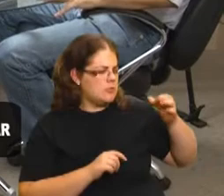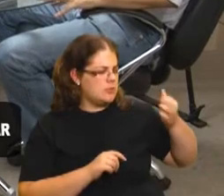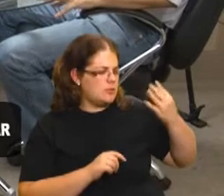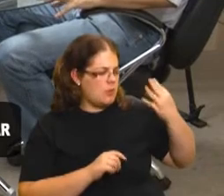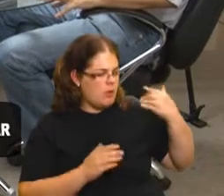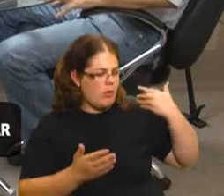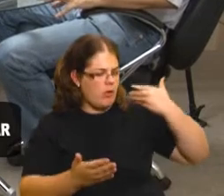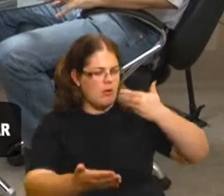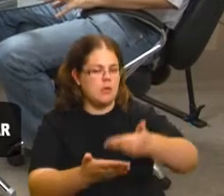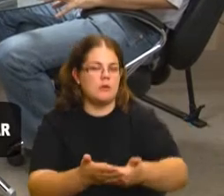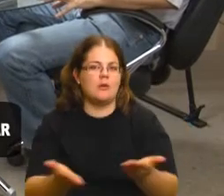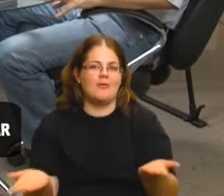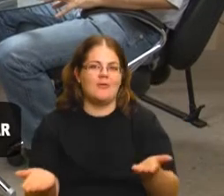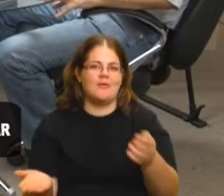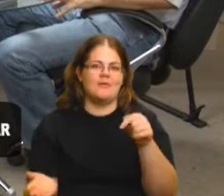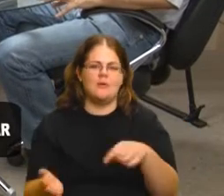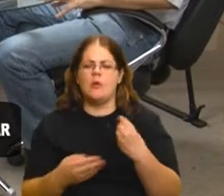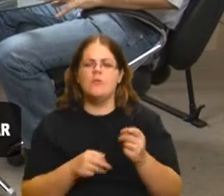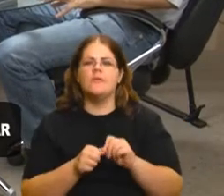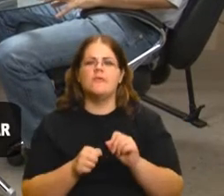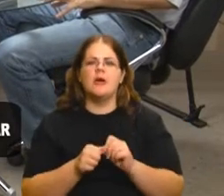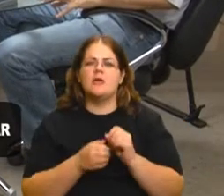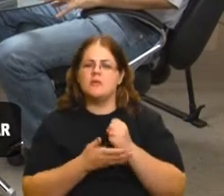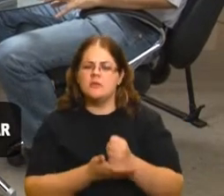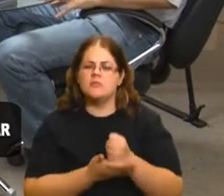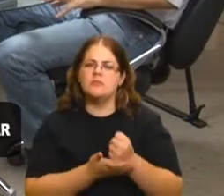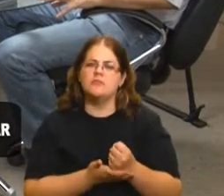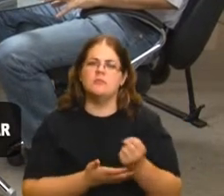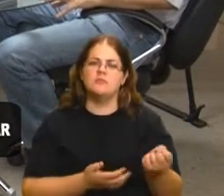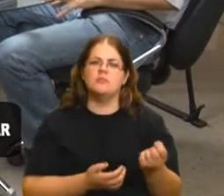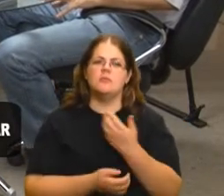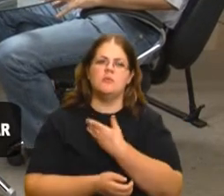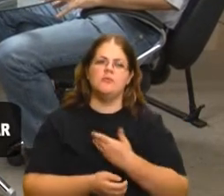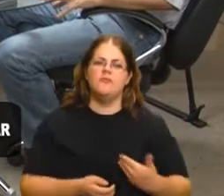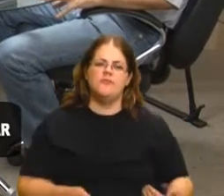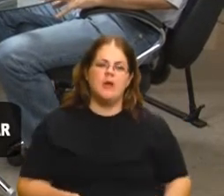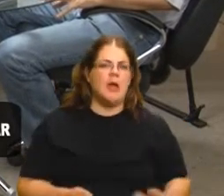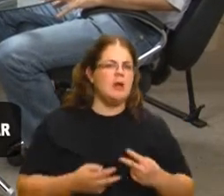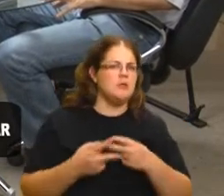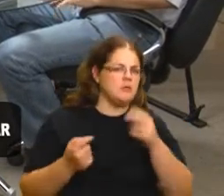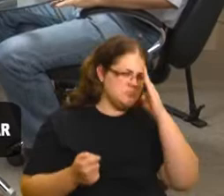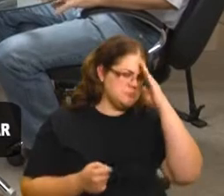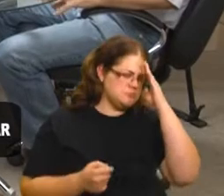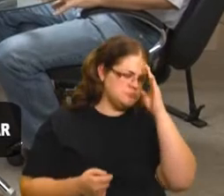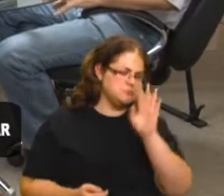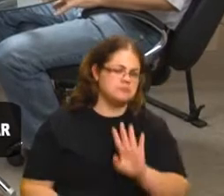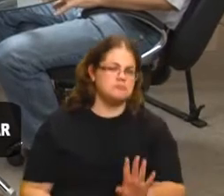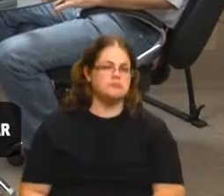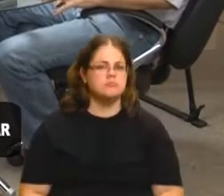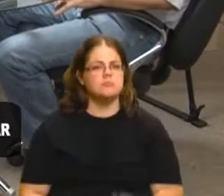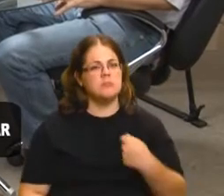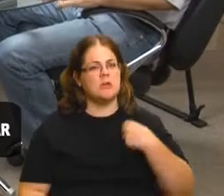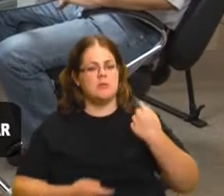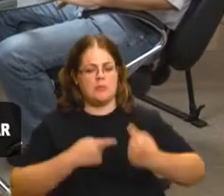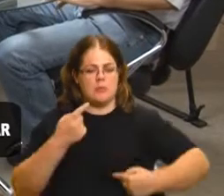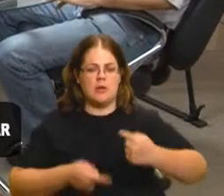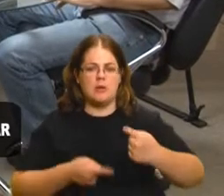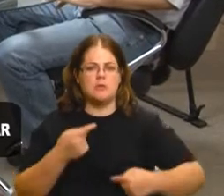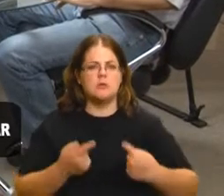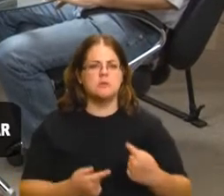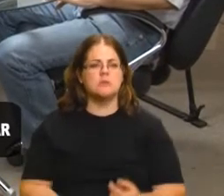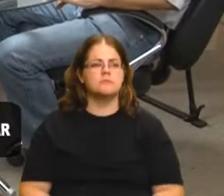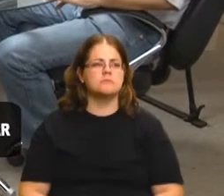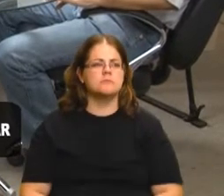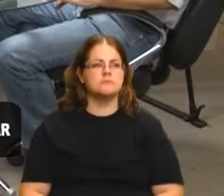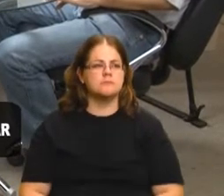ela está a serviço do país, até onde ela está a serviço dos governos? Dá um debate e tanto, certeza, né? com certeza. Para a gente passar por esse